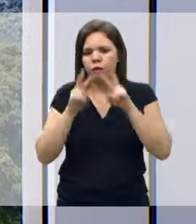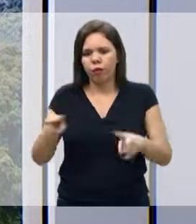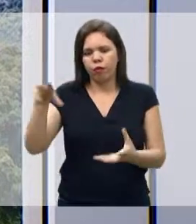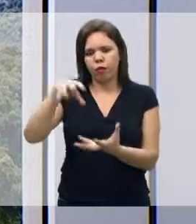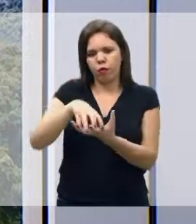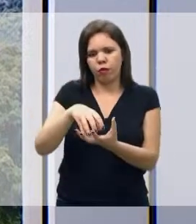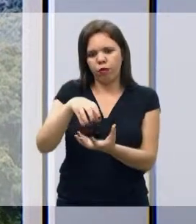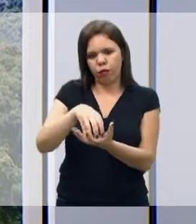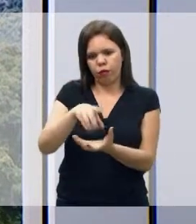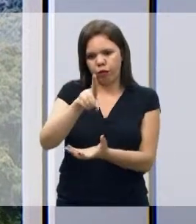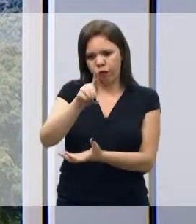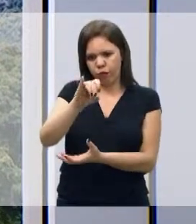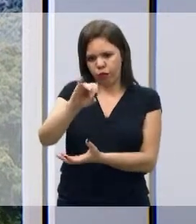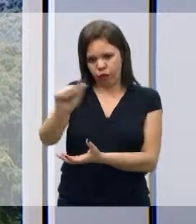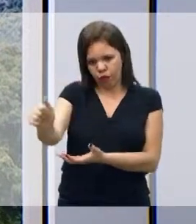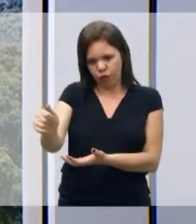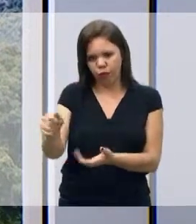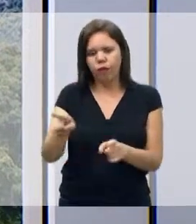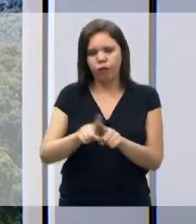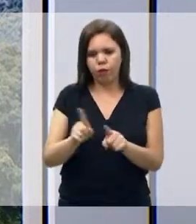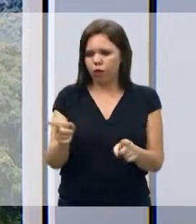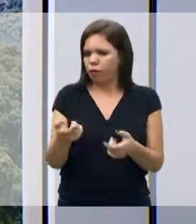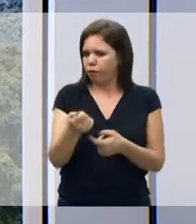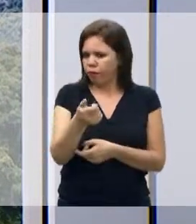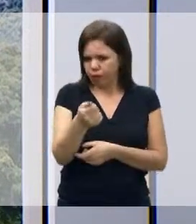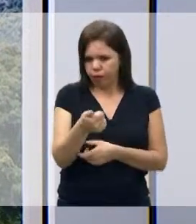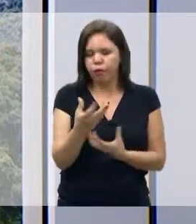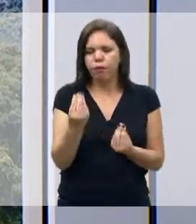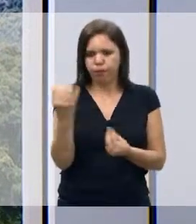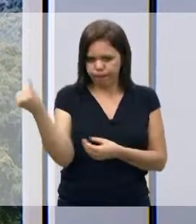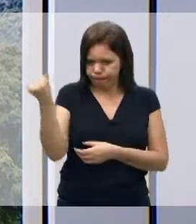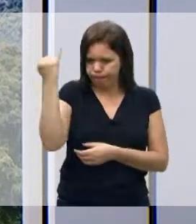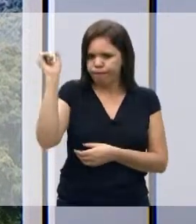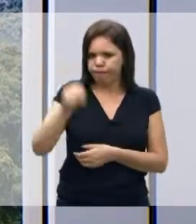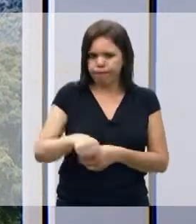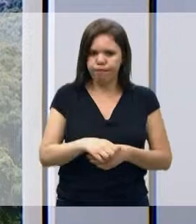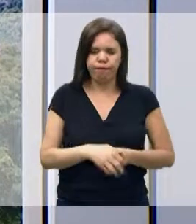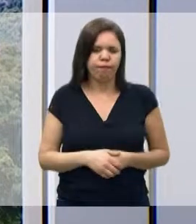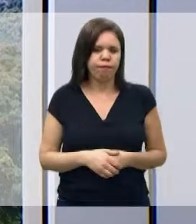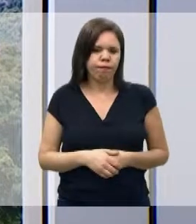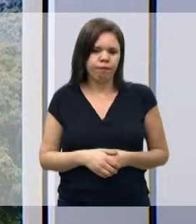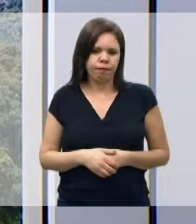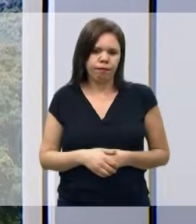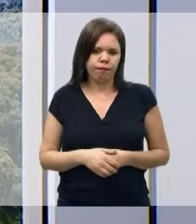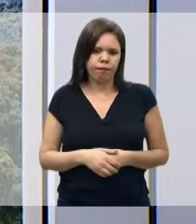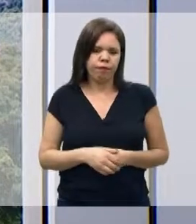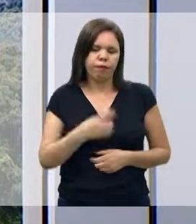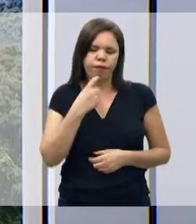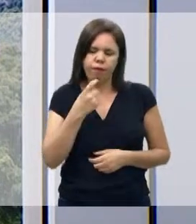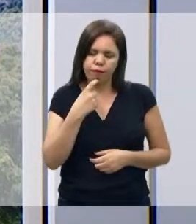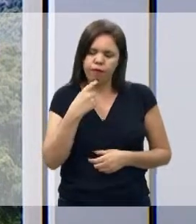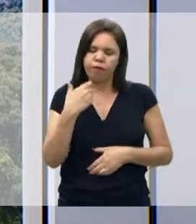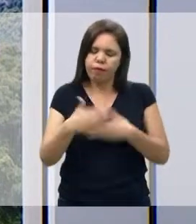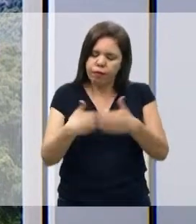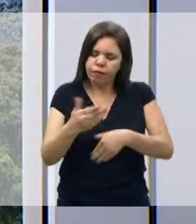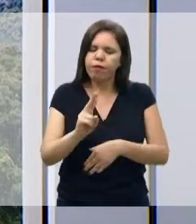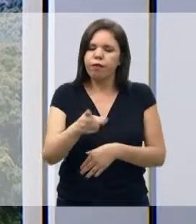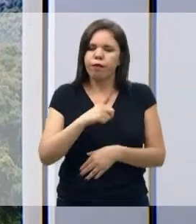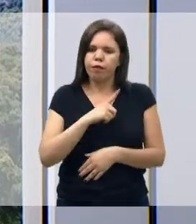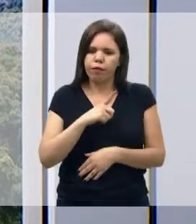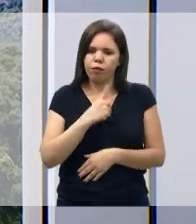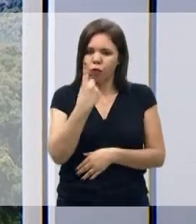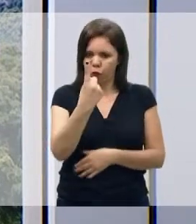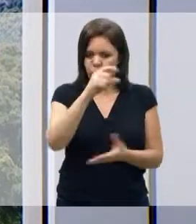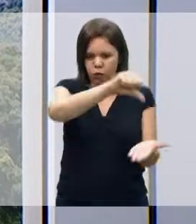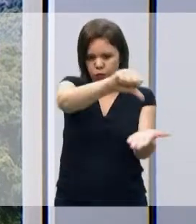centro-dia neste conjunto. Então, não é pouco, né? É importante. E é importante que Campinas caminhe para ter um